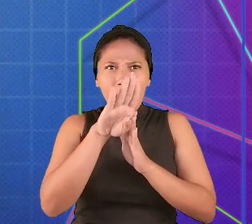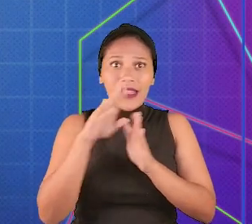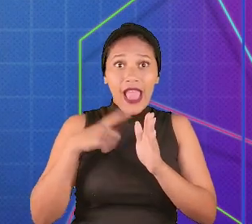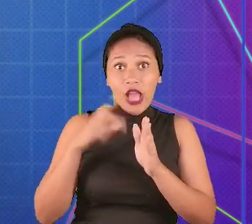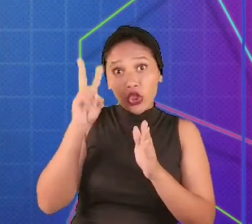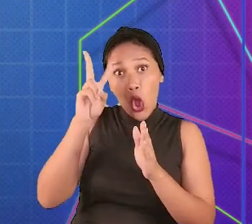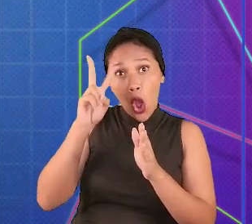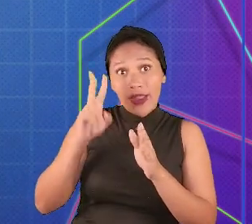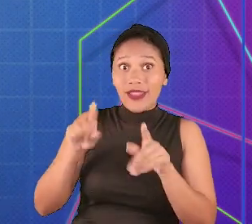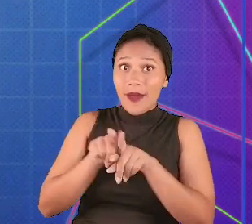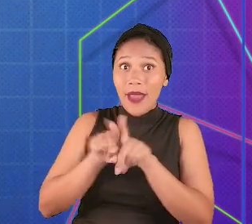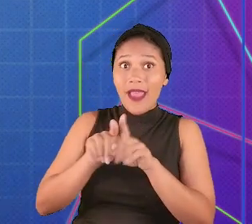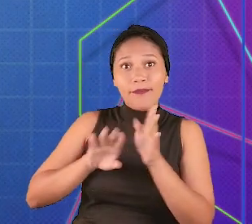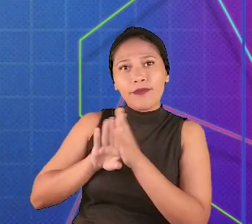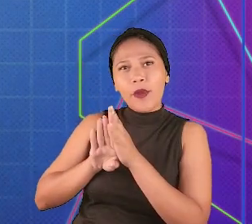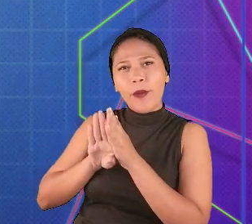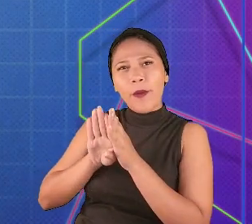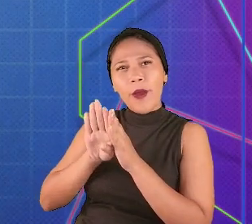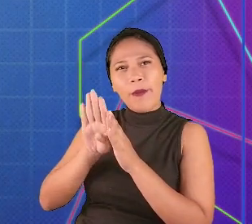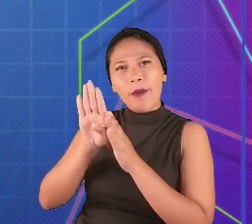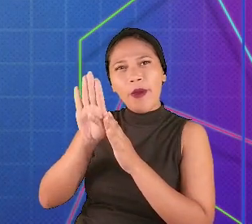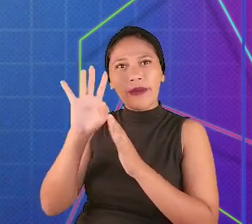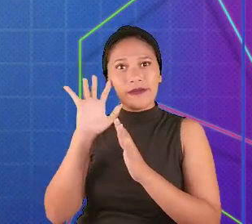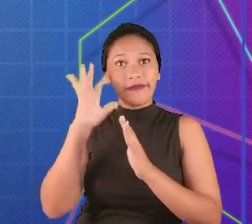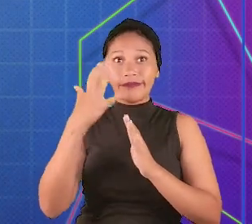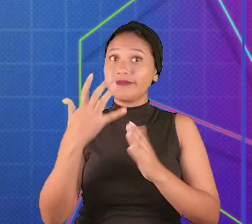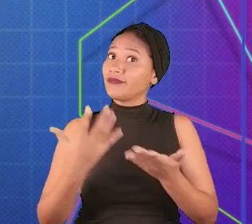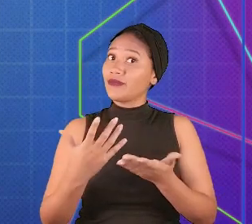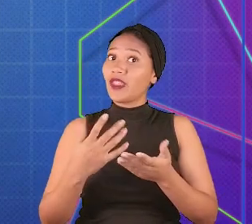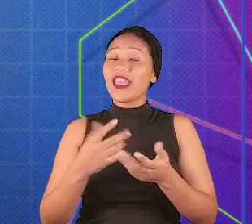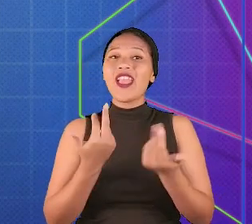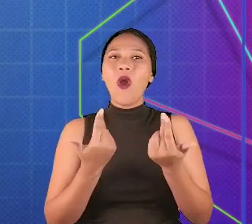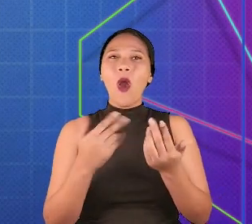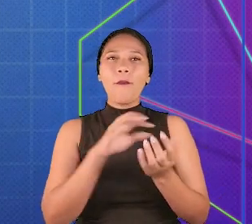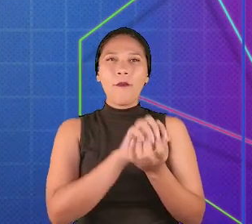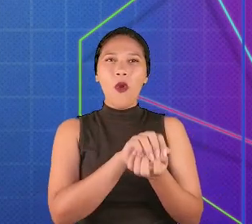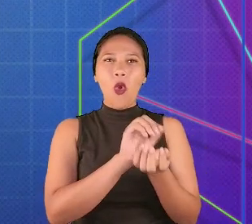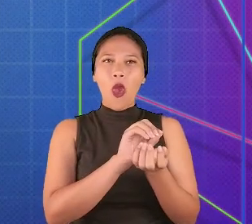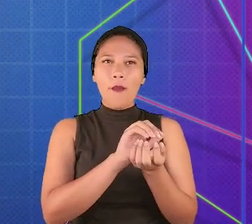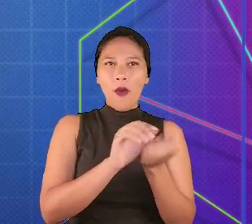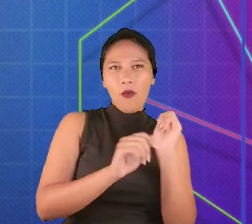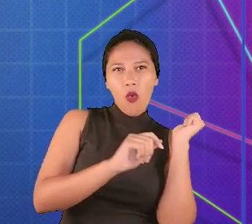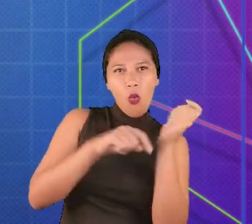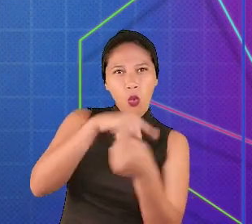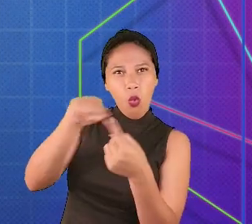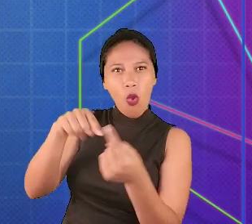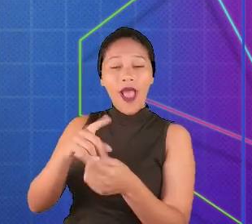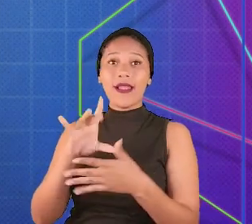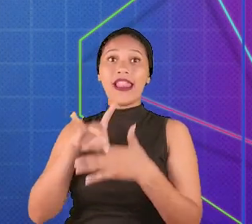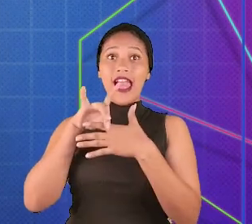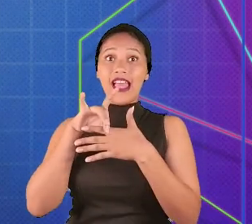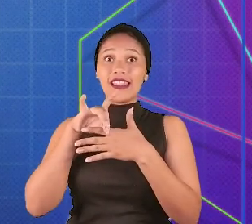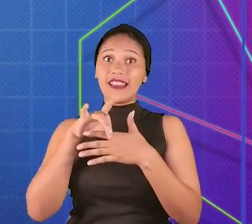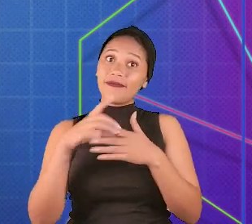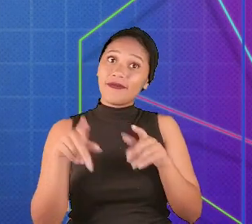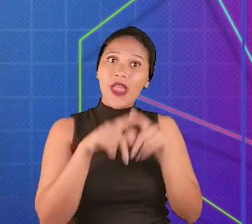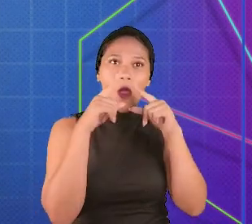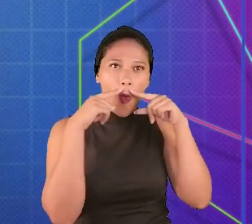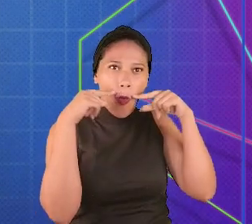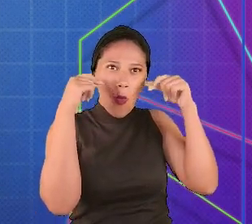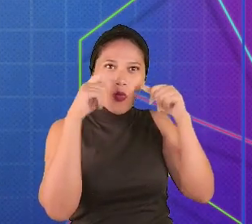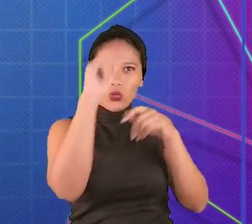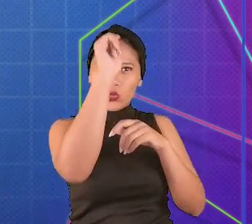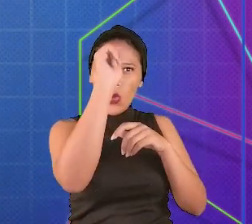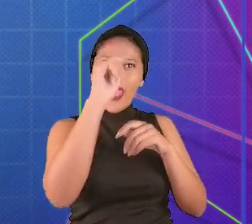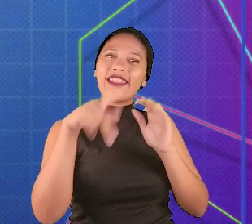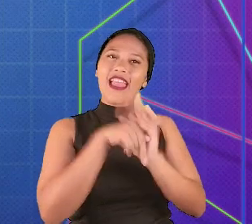avançamos na história, até chegarmos à resolução de tudo. Em Pokémon, quando viramos um mestre. Em Mario Bros, quando derrotamos o